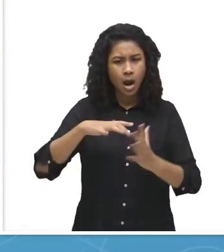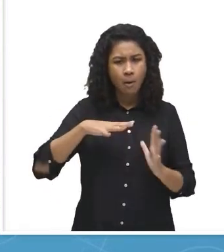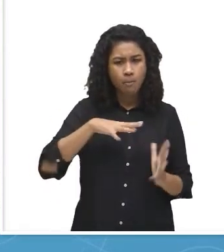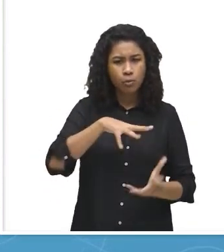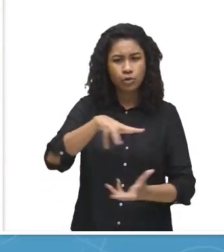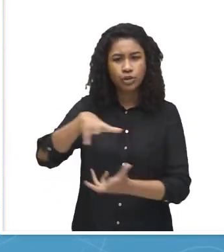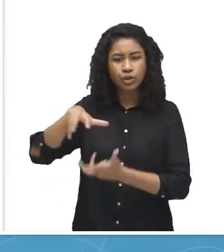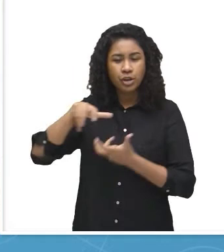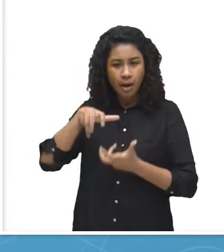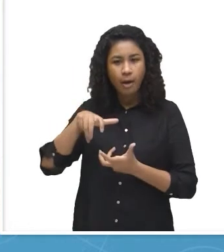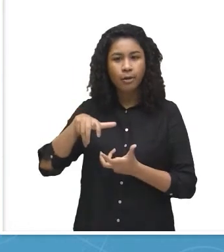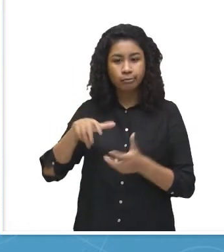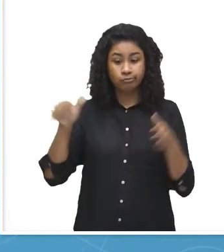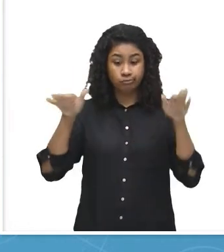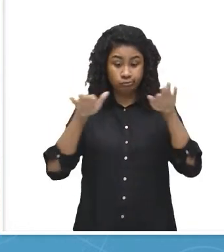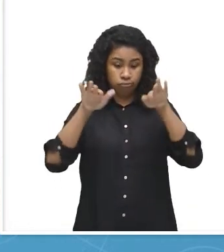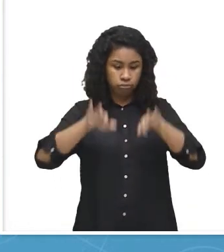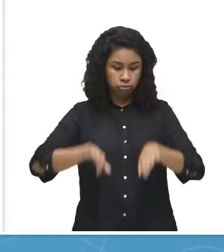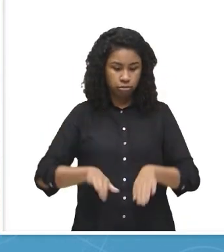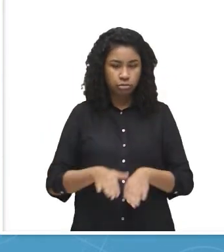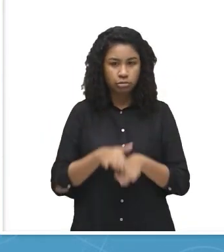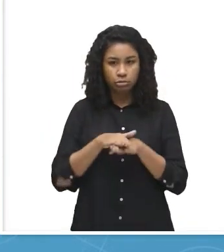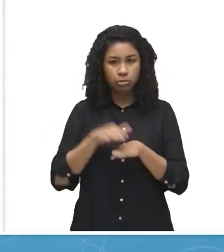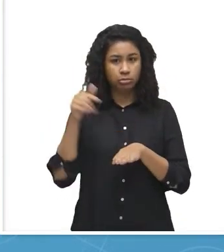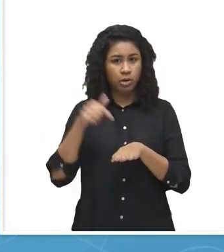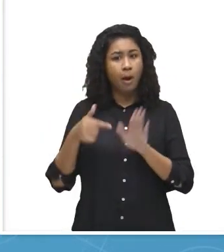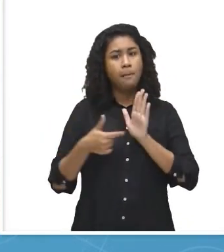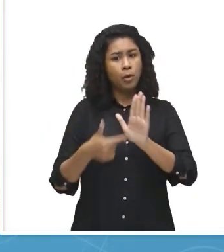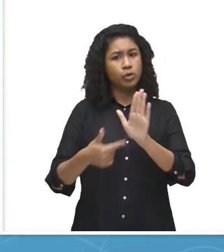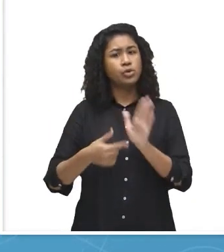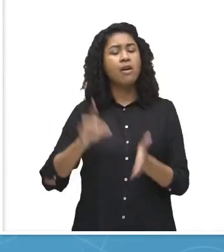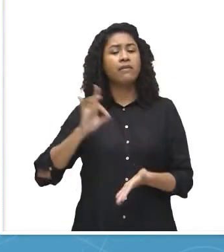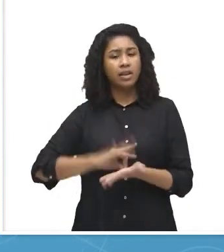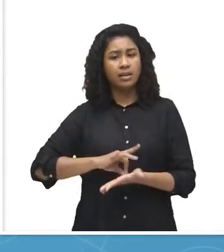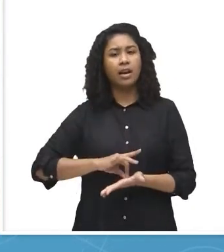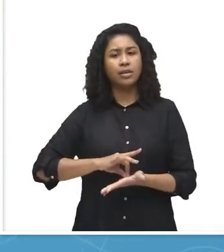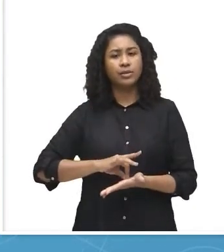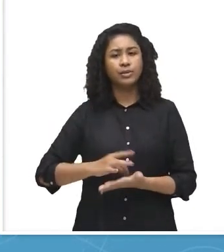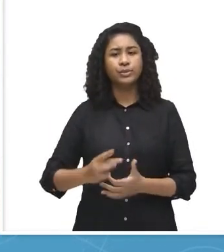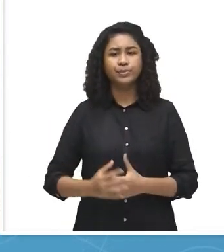muito bem essa realidade. Ok, galerinha? Vamos para o quadro agora.